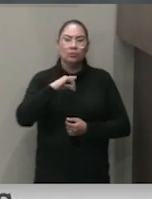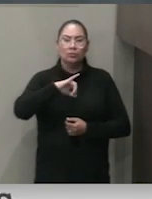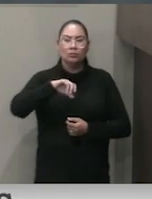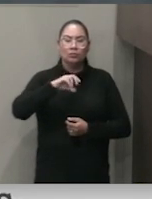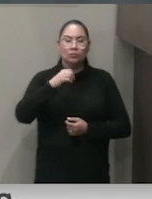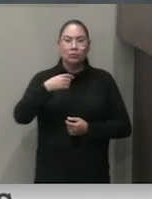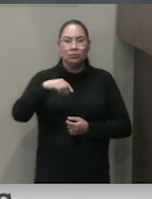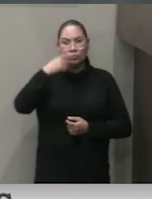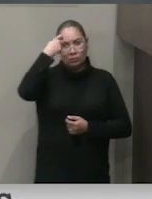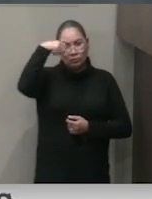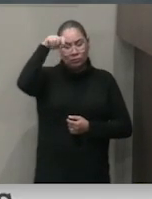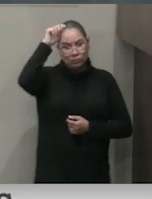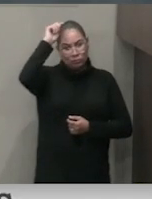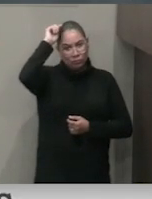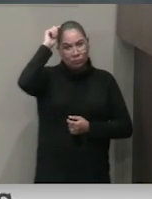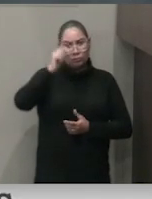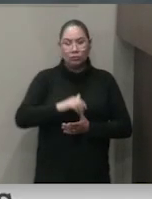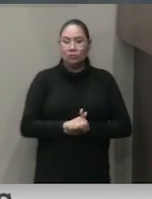João Pedro Nunes,